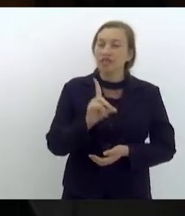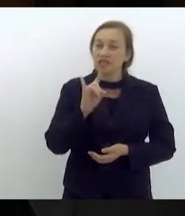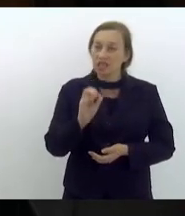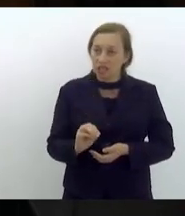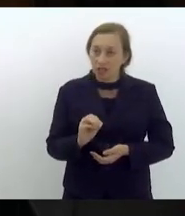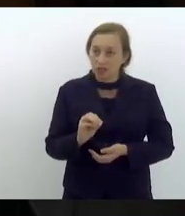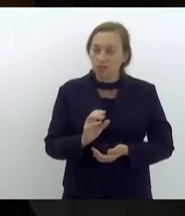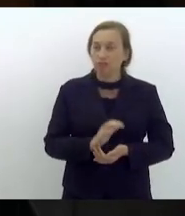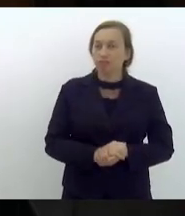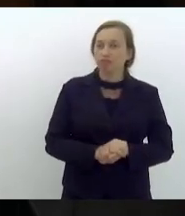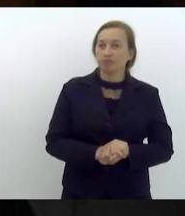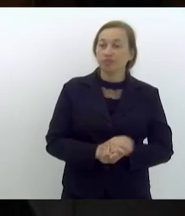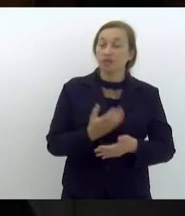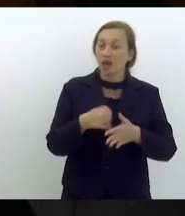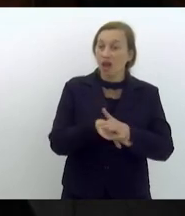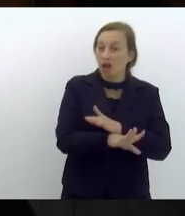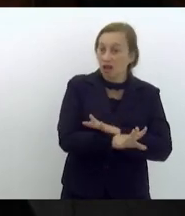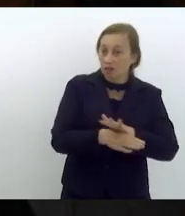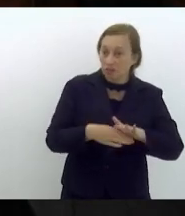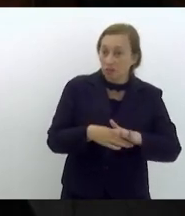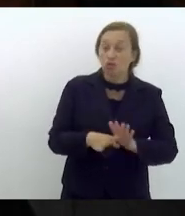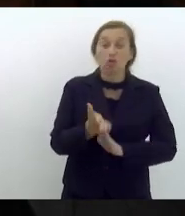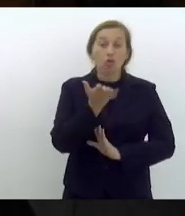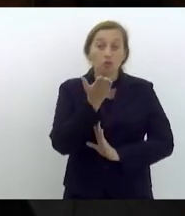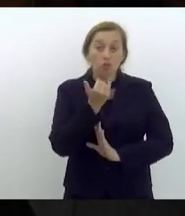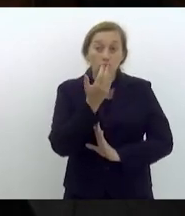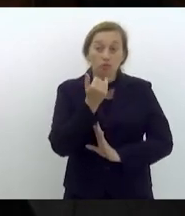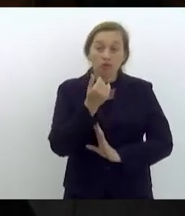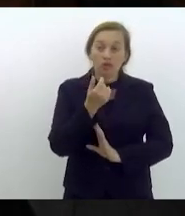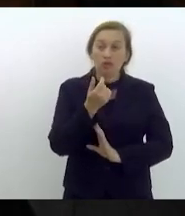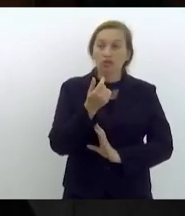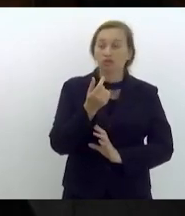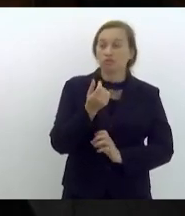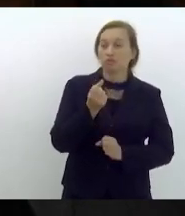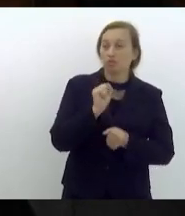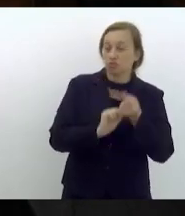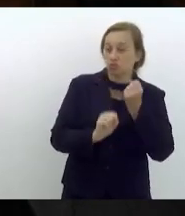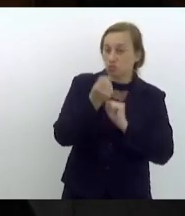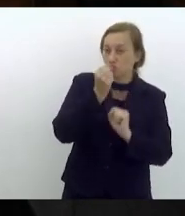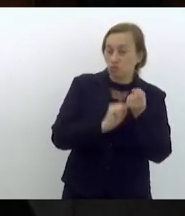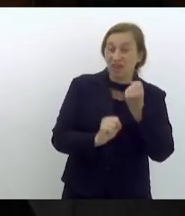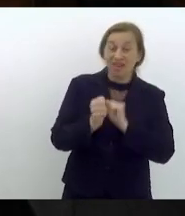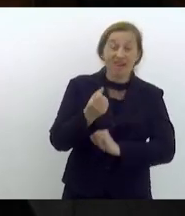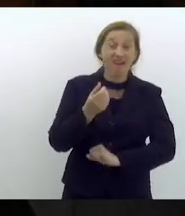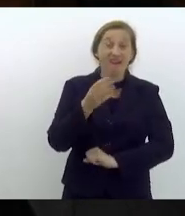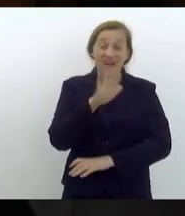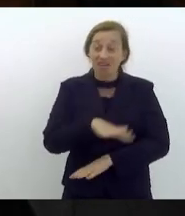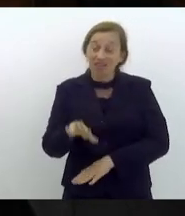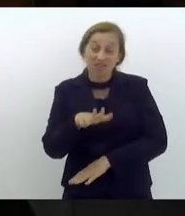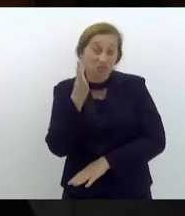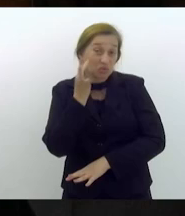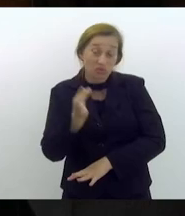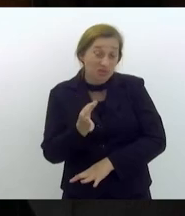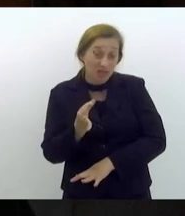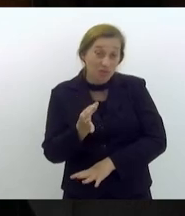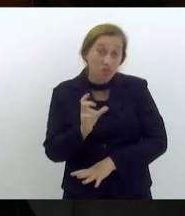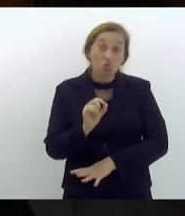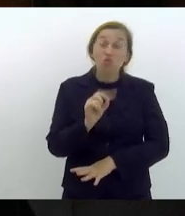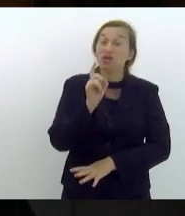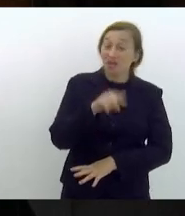cedo habitua as crianças a comer ultraprocessado e a criança não sabe o que é outra processado